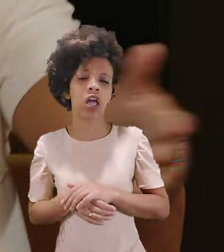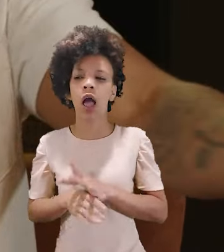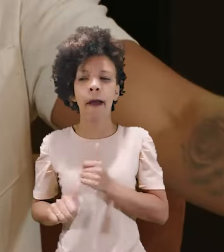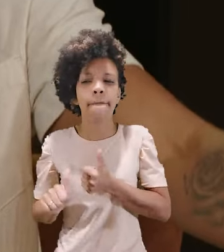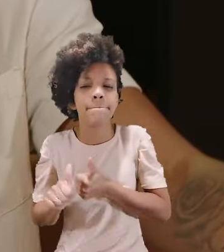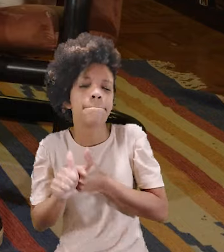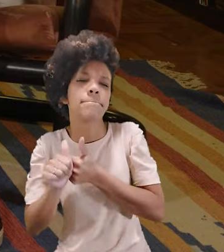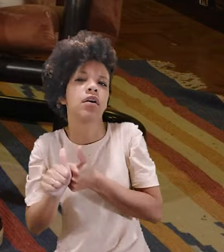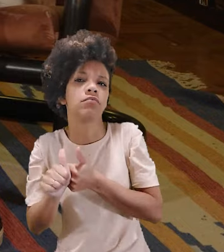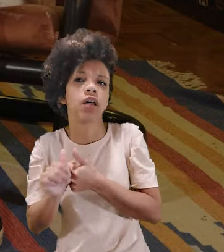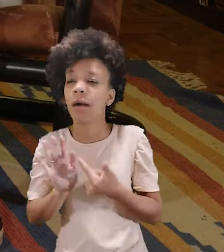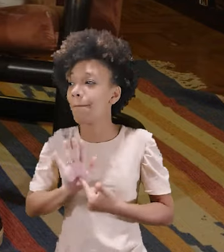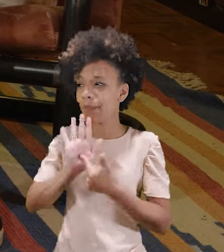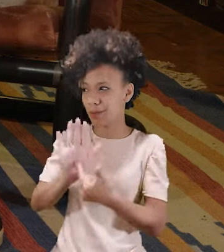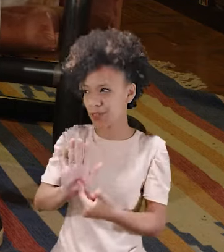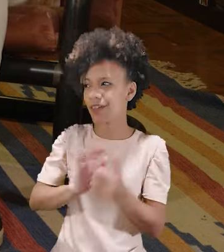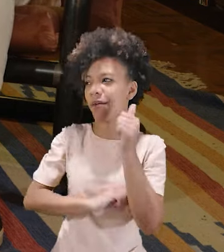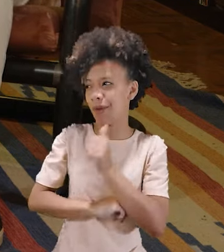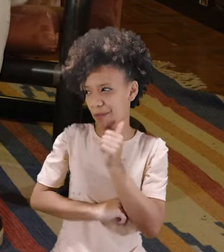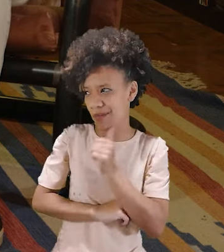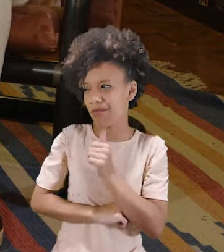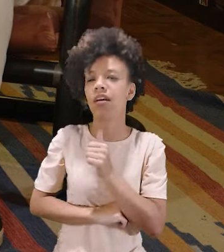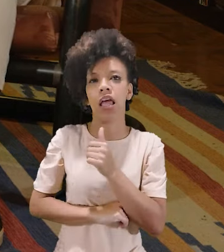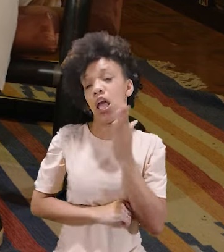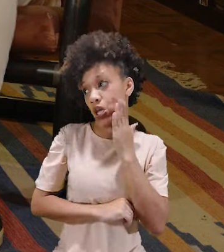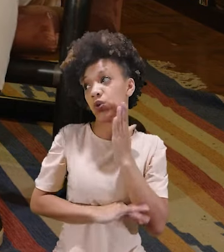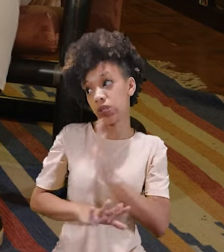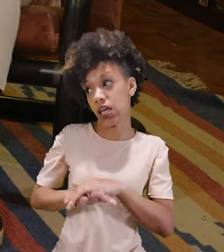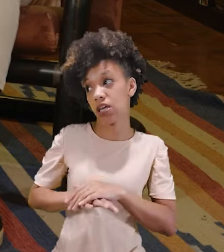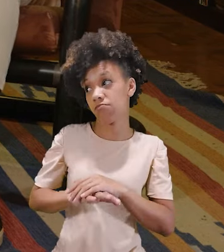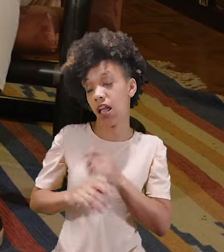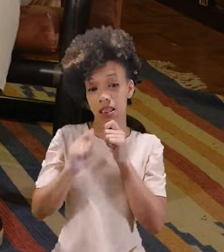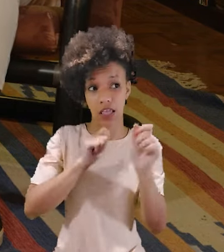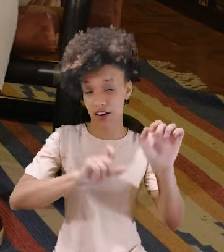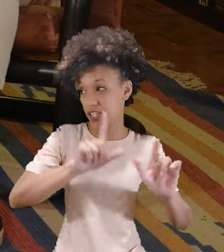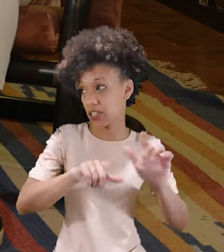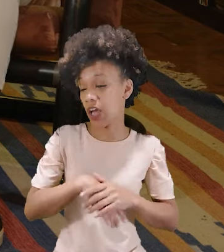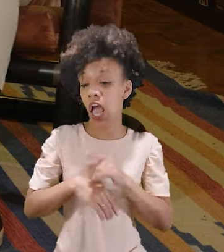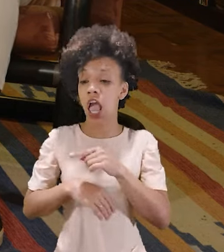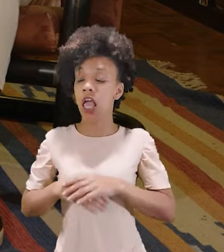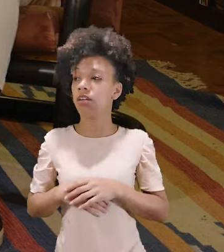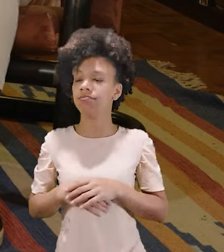alguma coisa do tipo mas chega mais próximo para mostrar a mulher ajeitar lá em cima essa história né é história que saiu que ele é o Comandante ele tava com